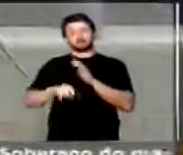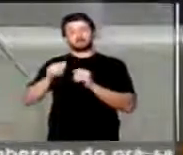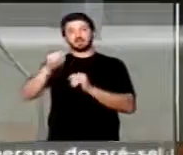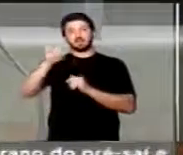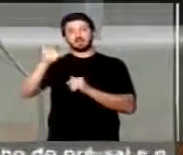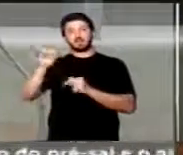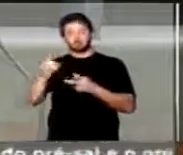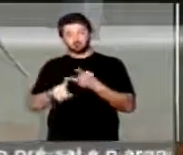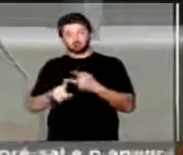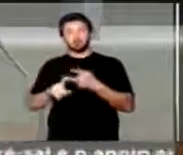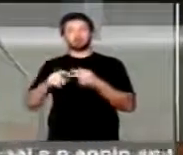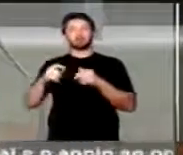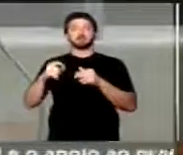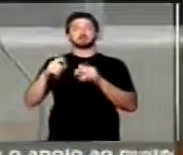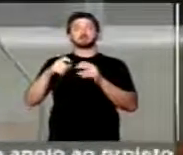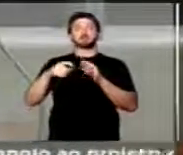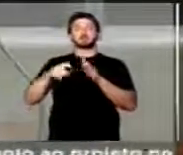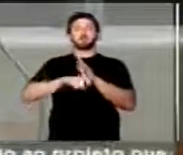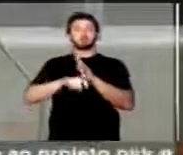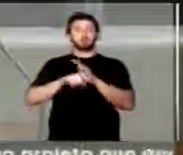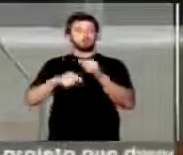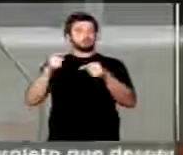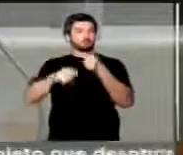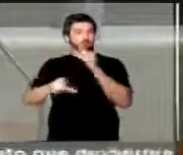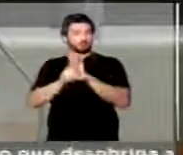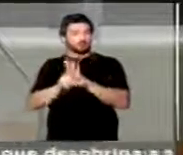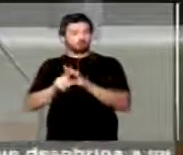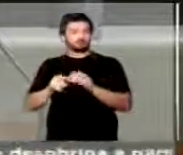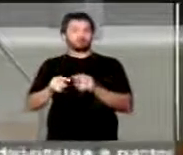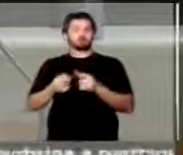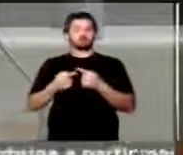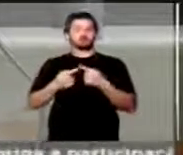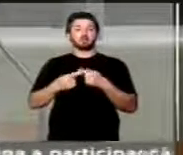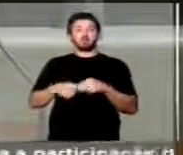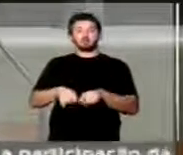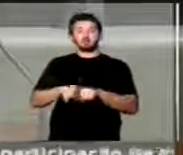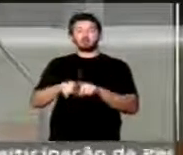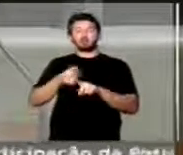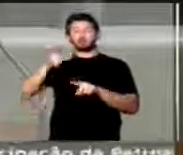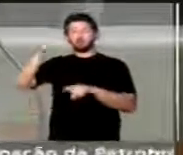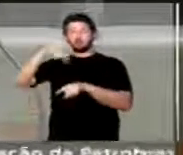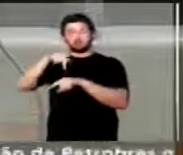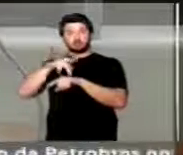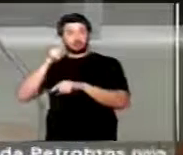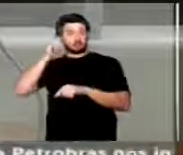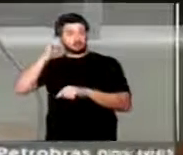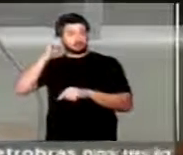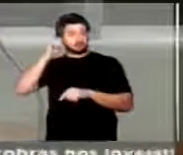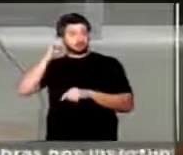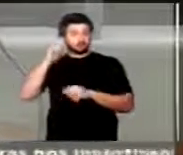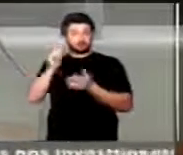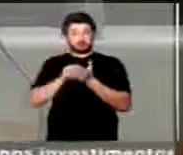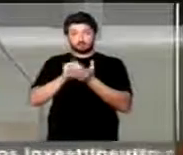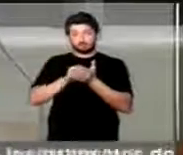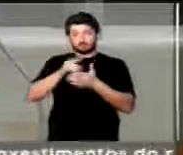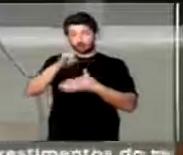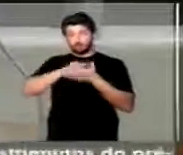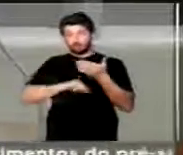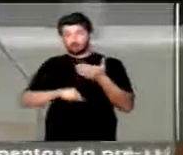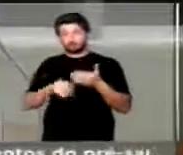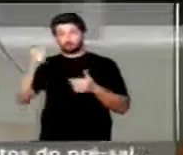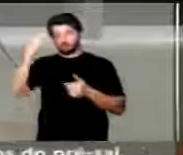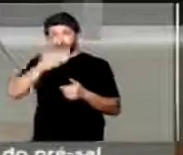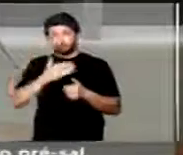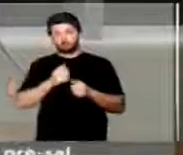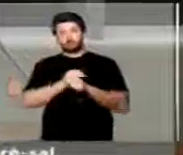ágios, taxas ilegais e ilegítimas, operações em paraísos fiscais, ausência de documentação